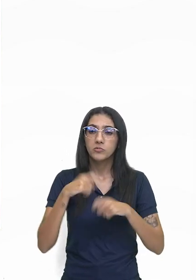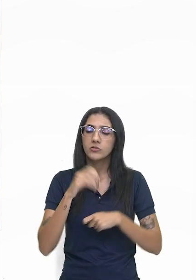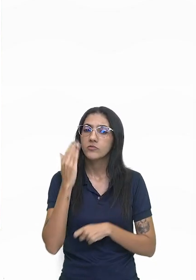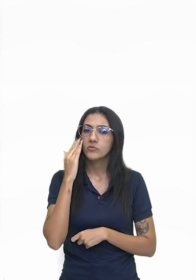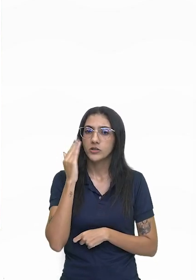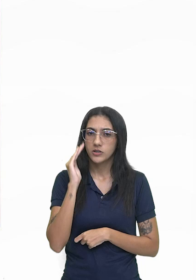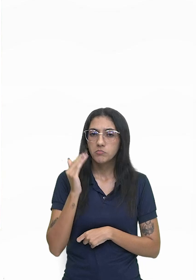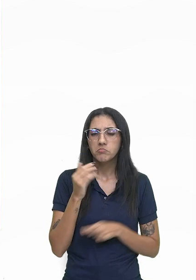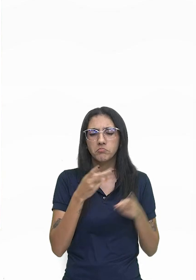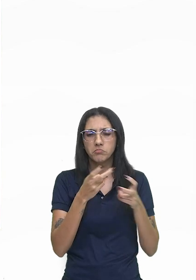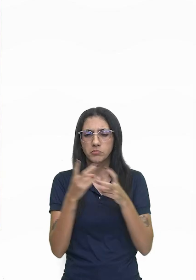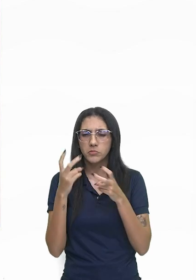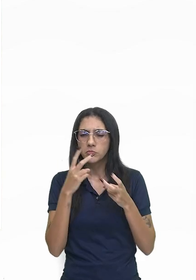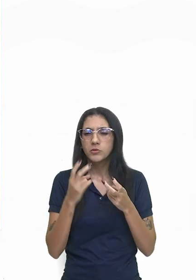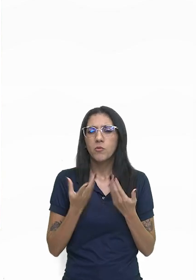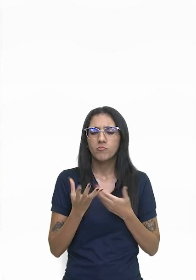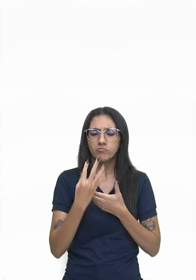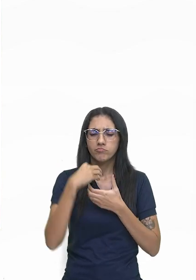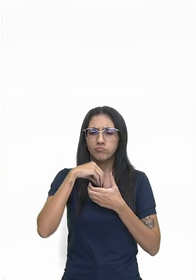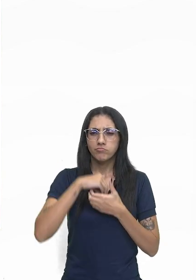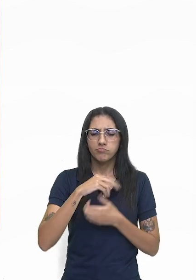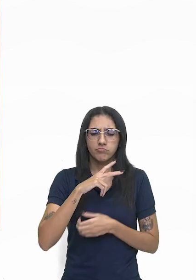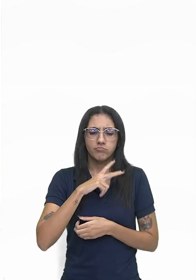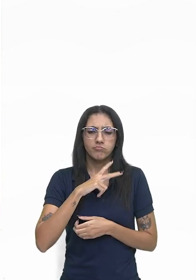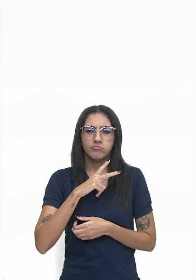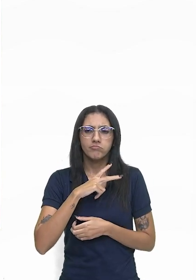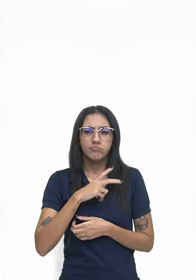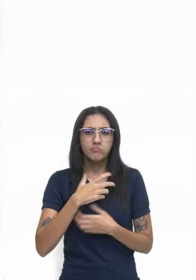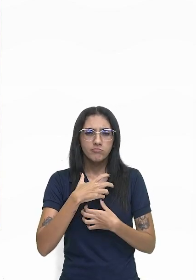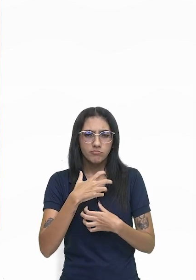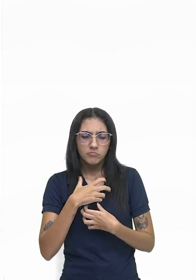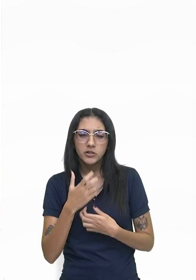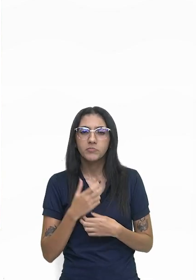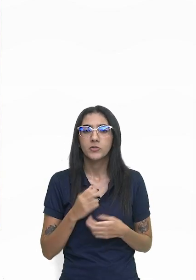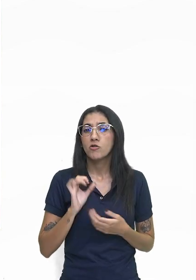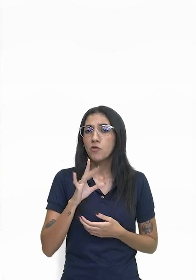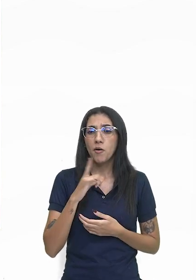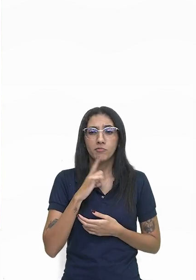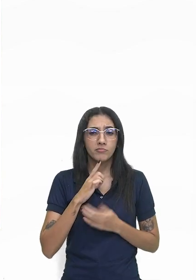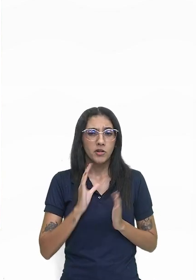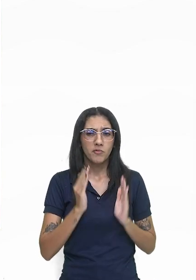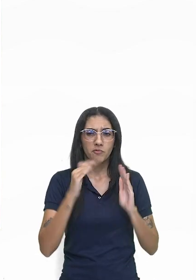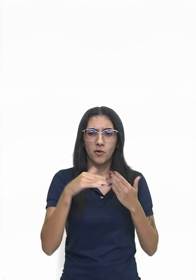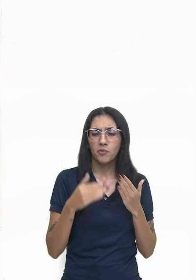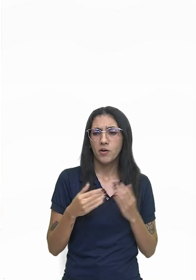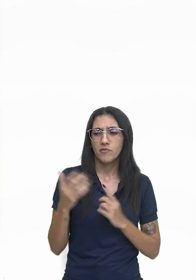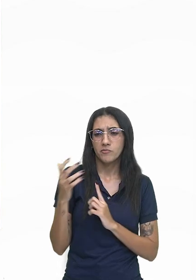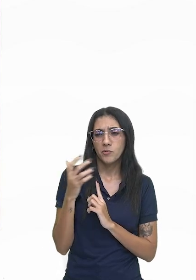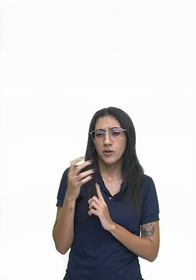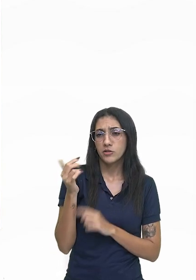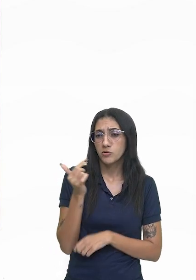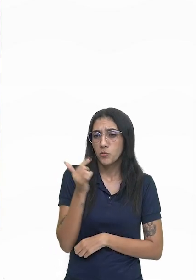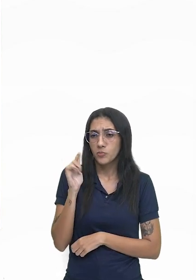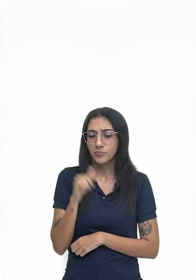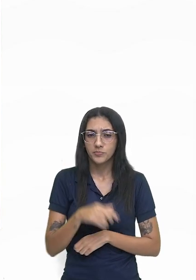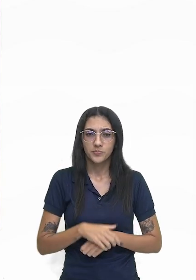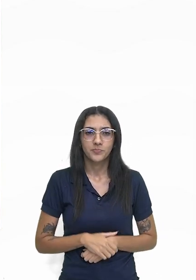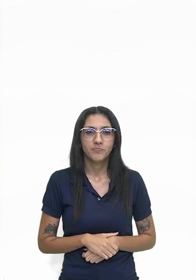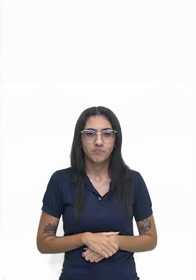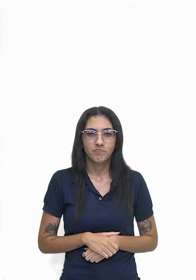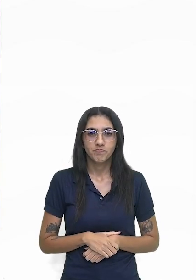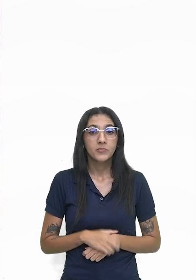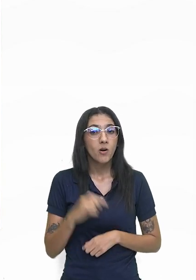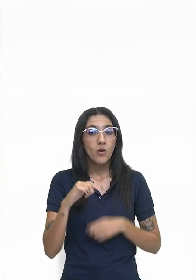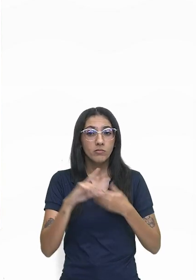enfatizando as razões internas que motivam suas ações, ao invés de apenas focar em fatores externos. Segundo Weber,